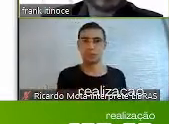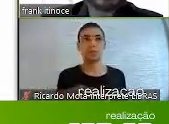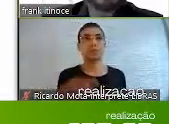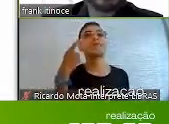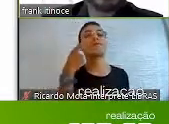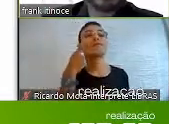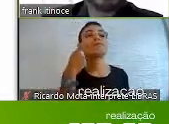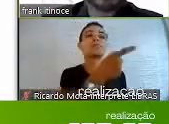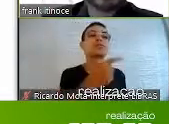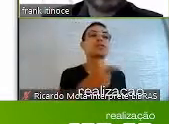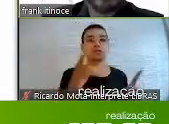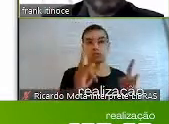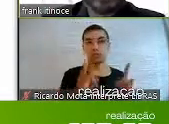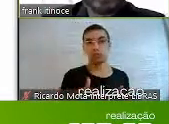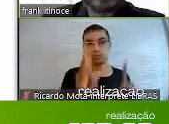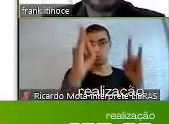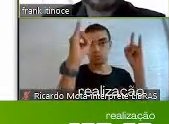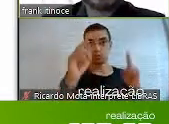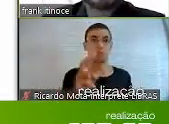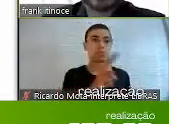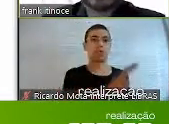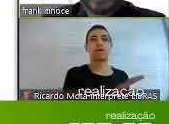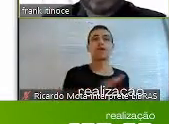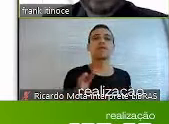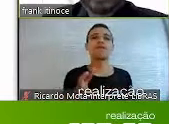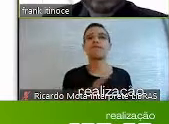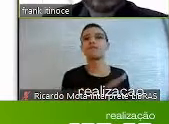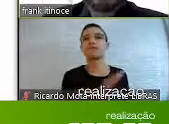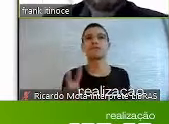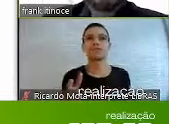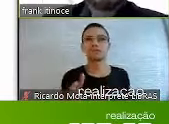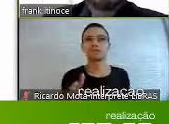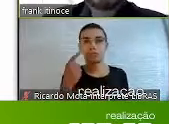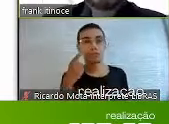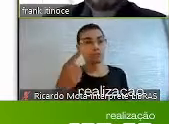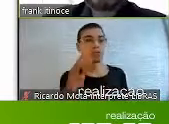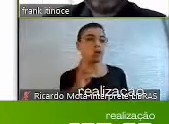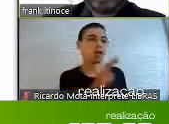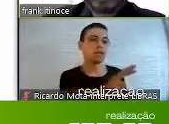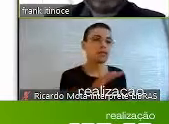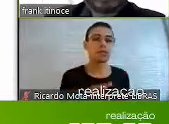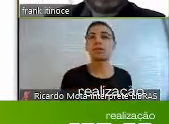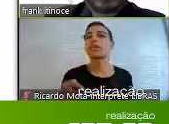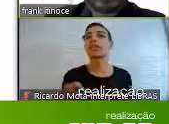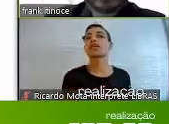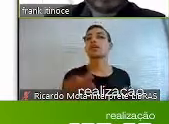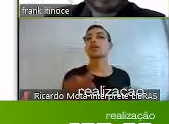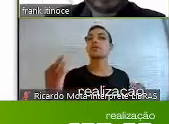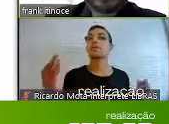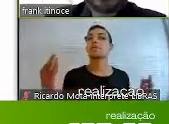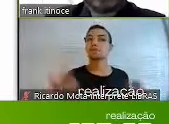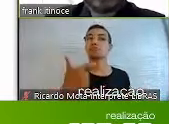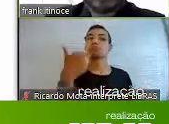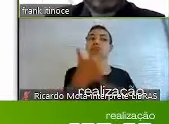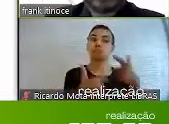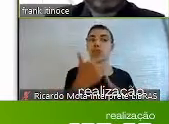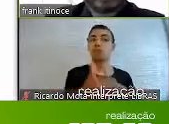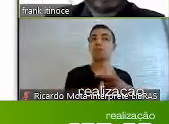em prédios públicos, oportunidades para técnicos. Então, vamos